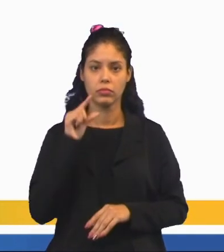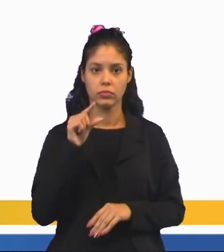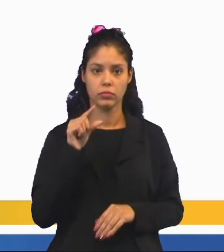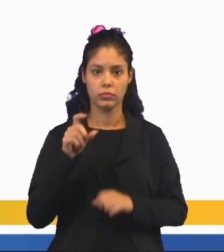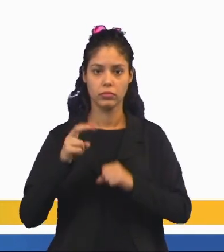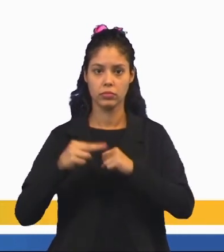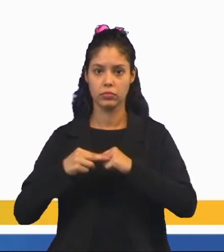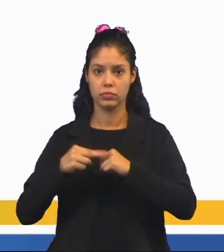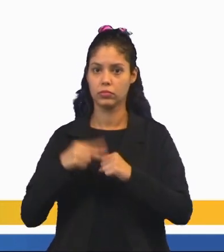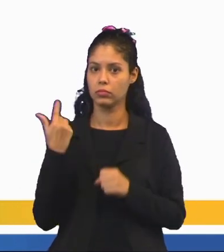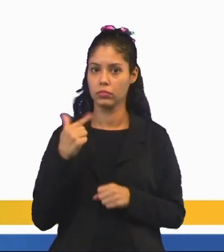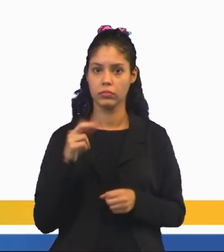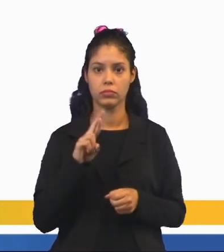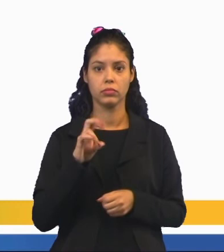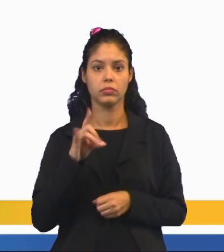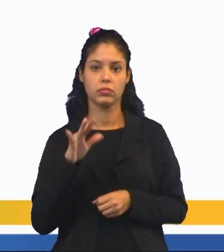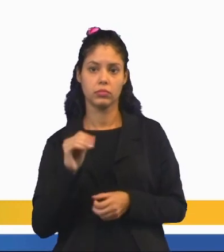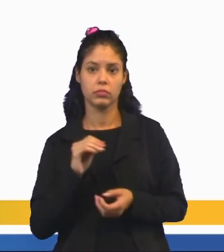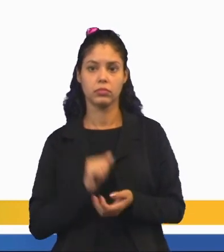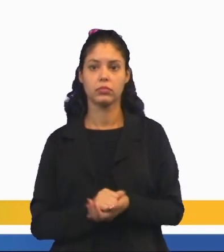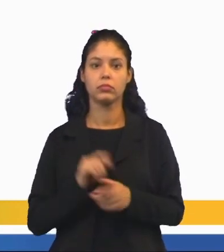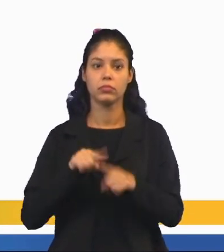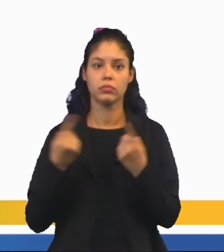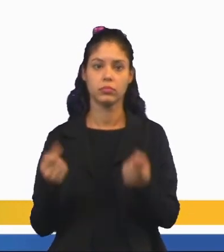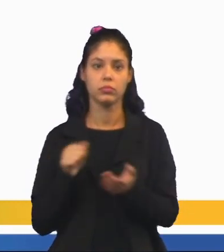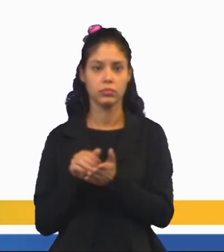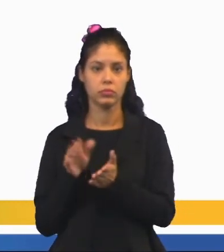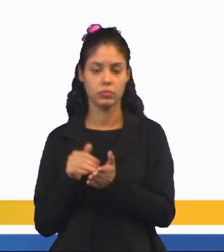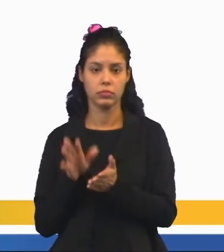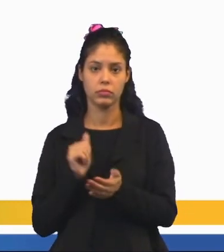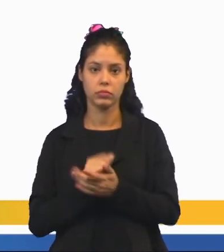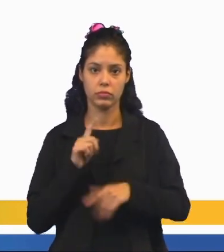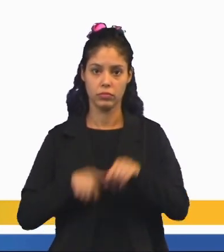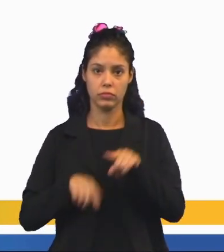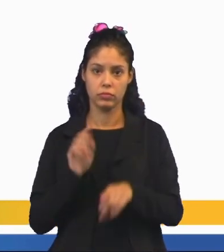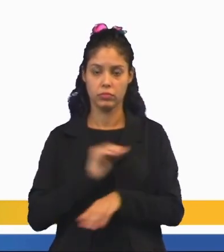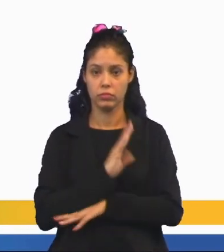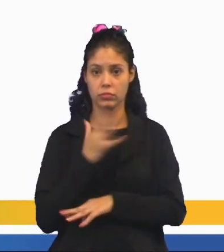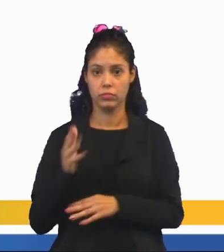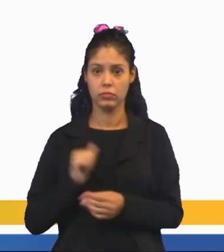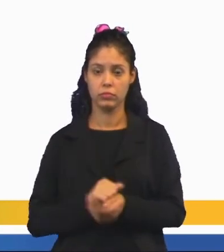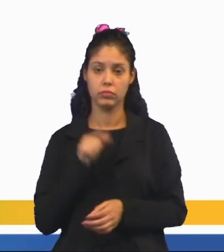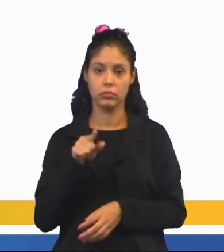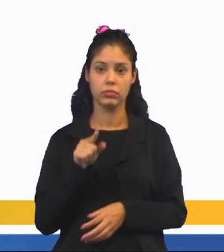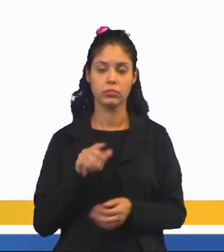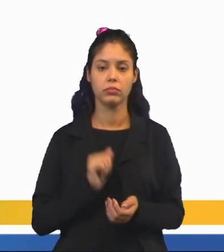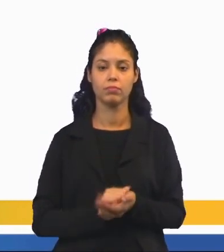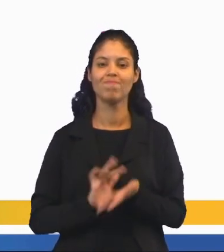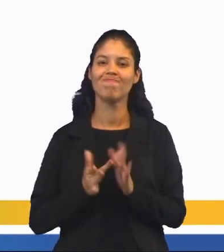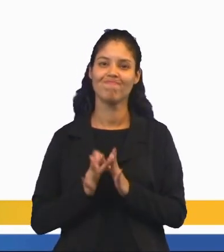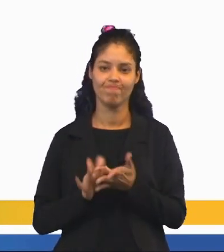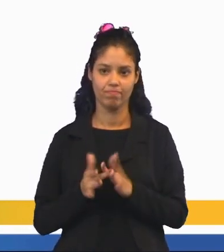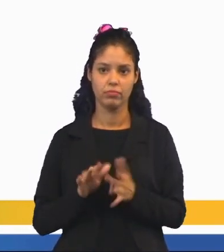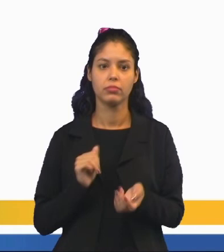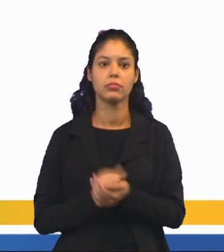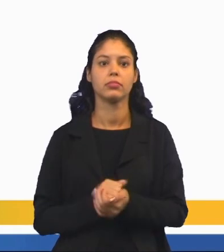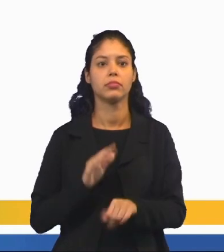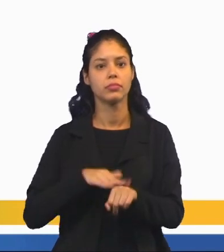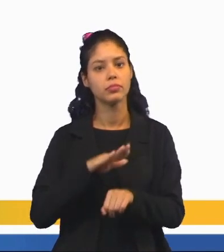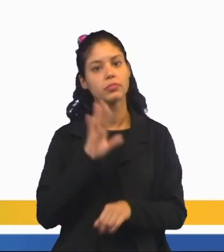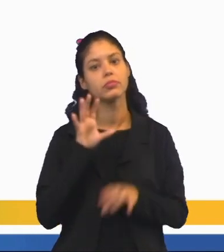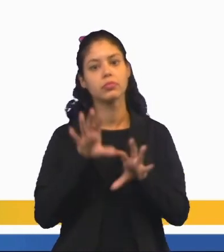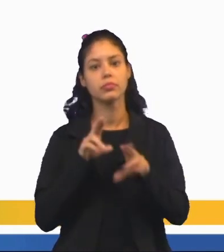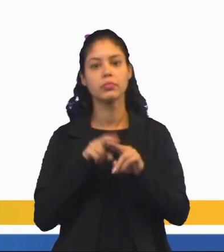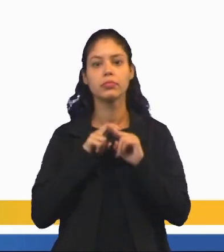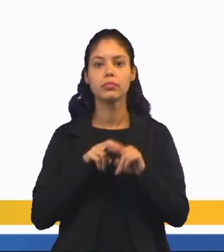Pilhas e baterias não são materiais recicláveis, mas é jogado esse material no meio ambiente. Eles irão